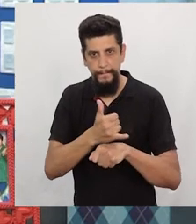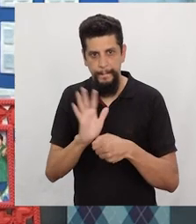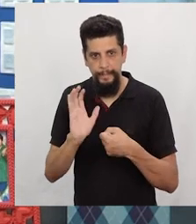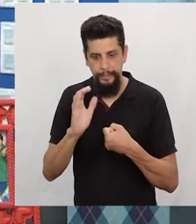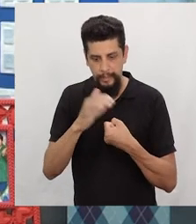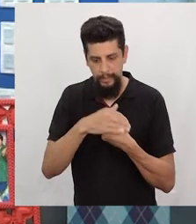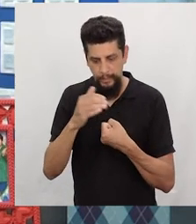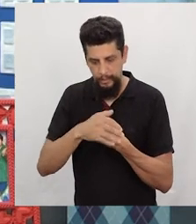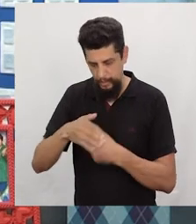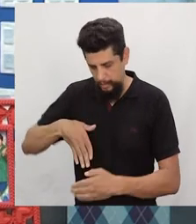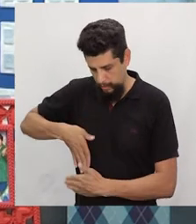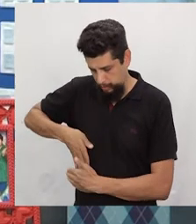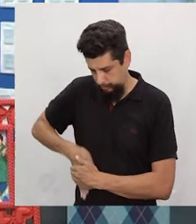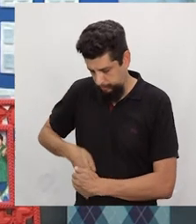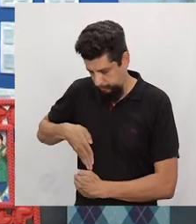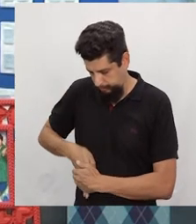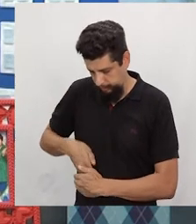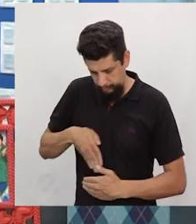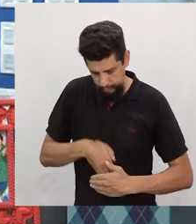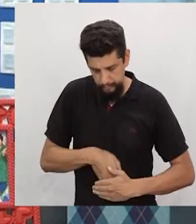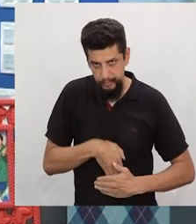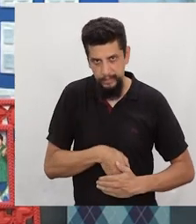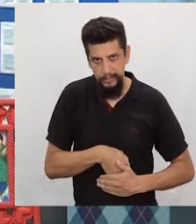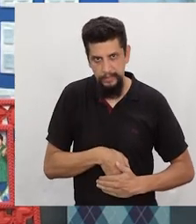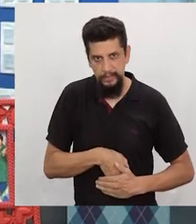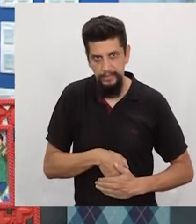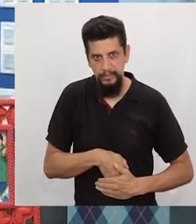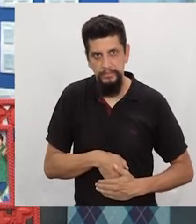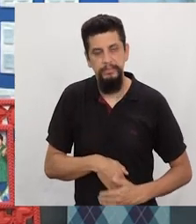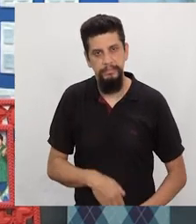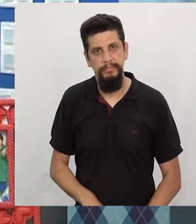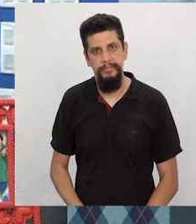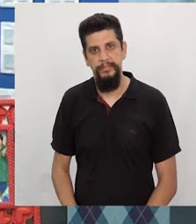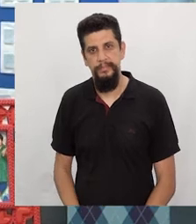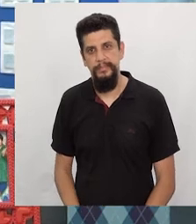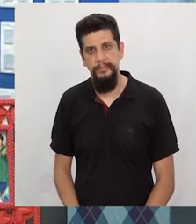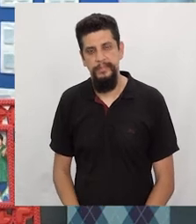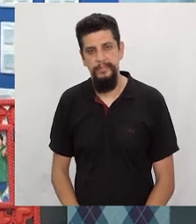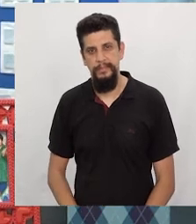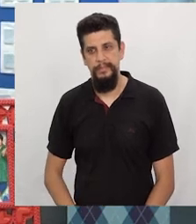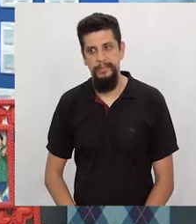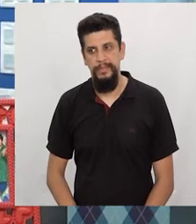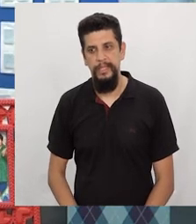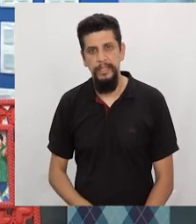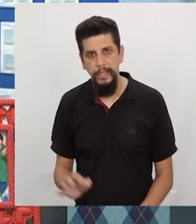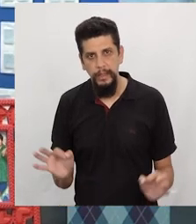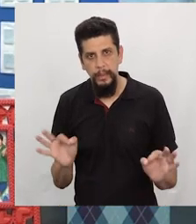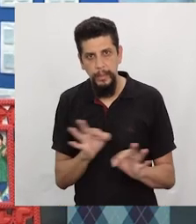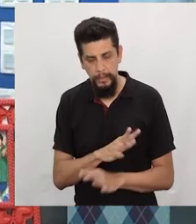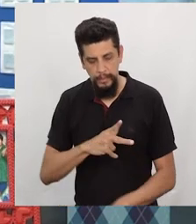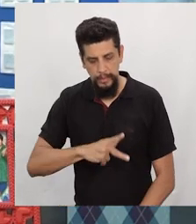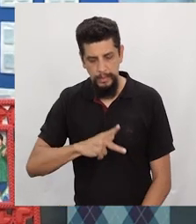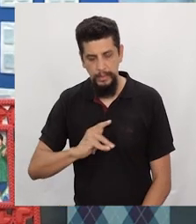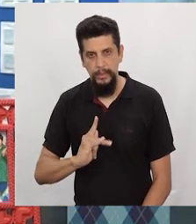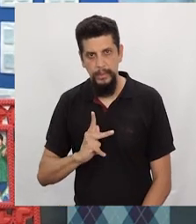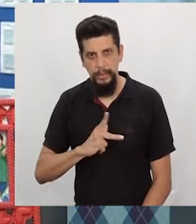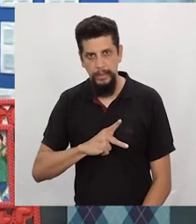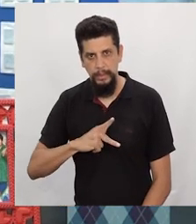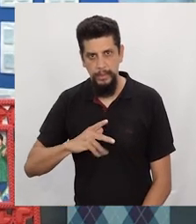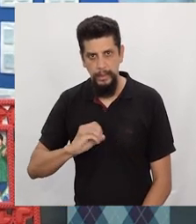instrumentos escondidos nos bolsos, um mais fascinante que o outro. Está pronto,